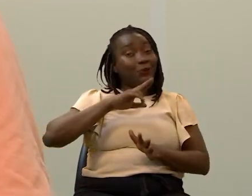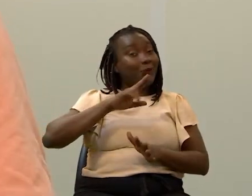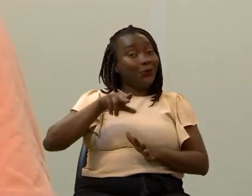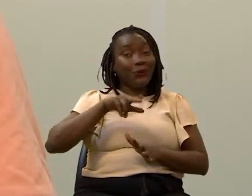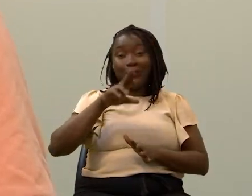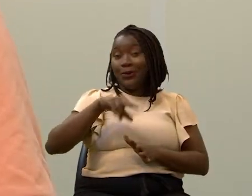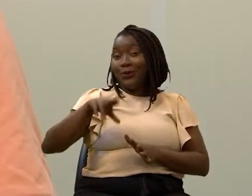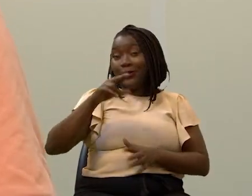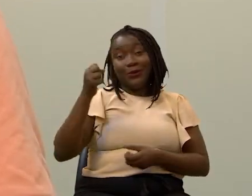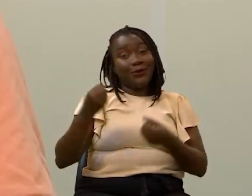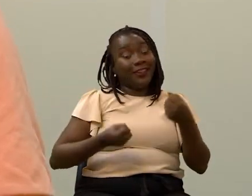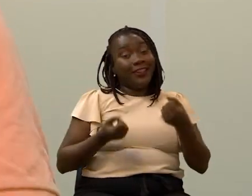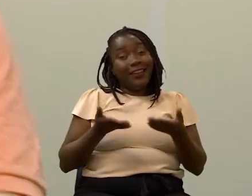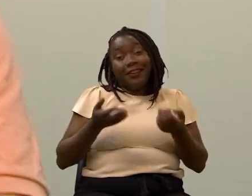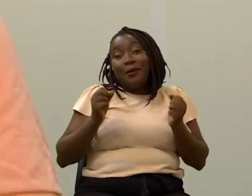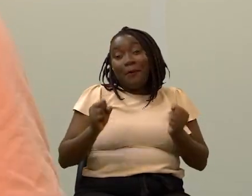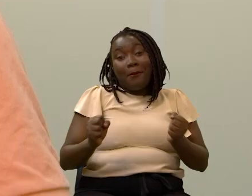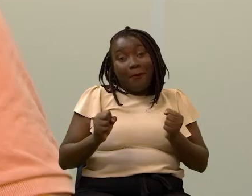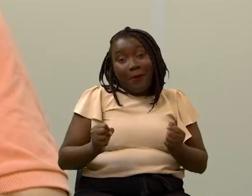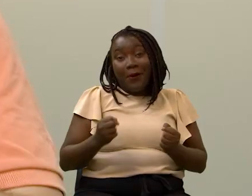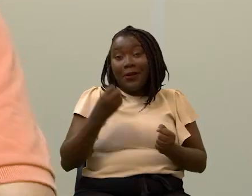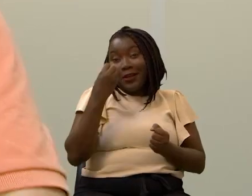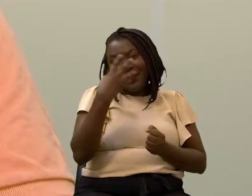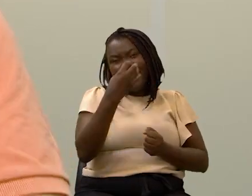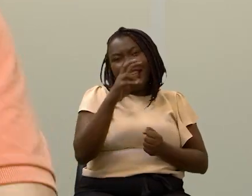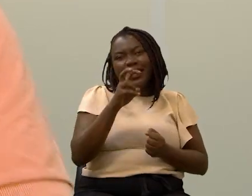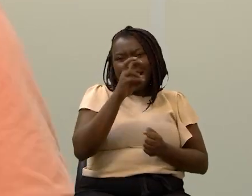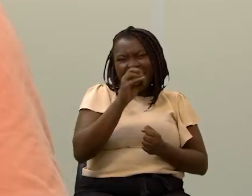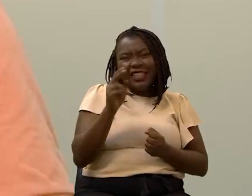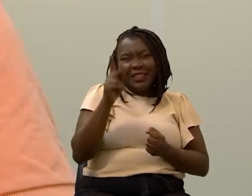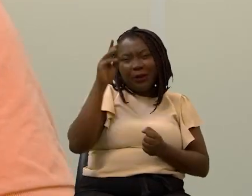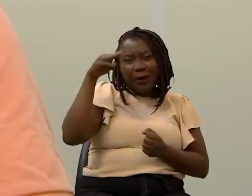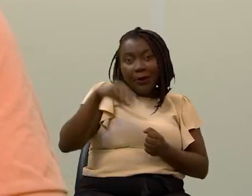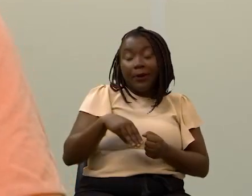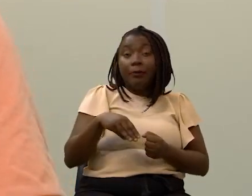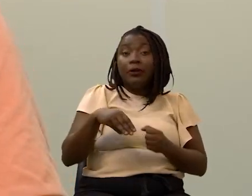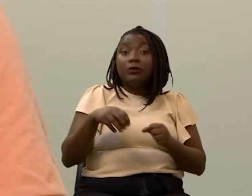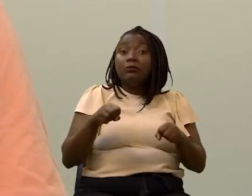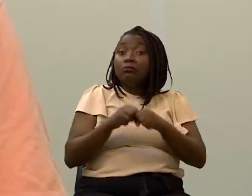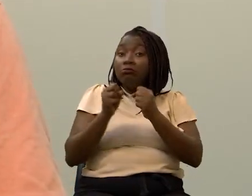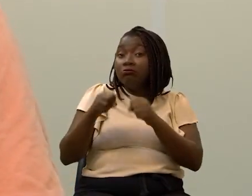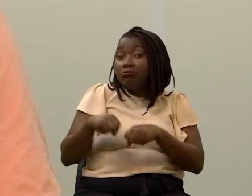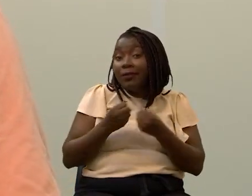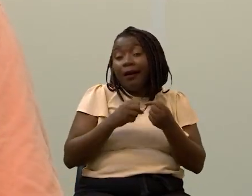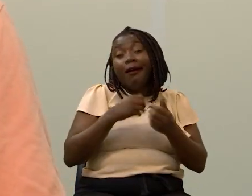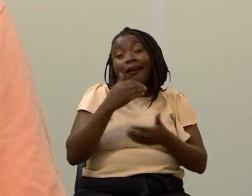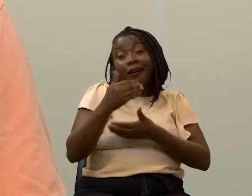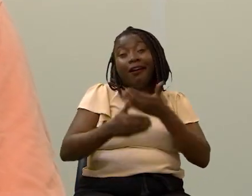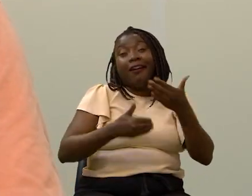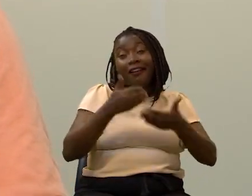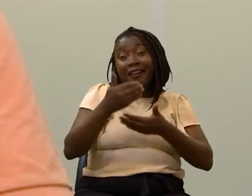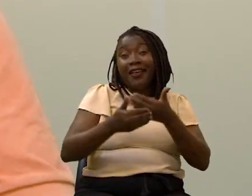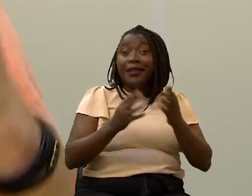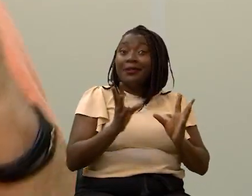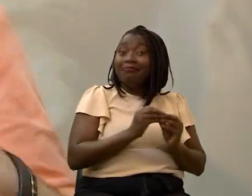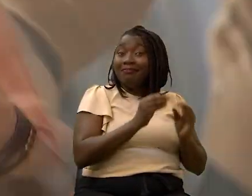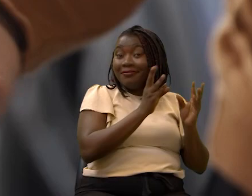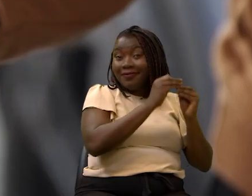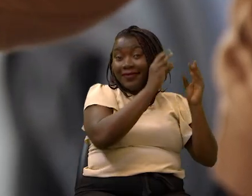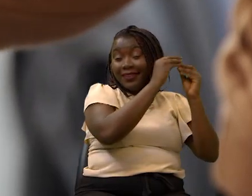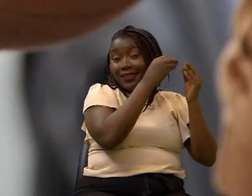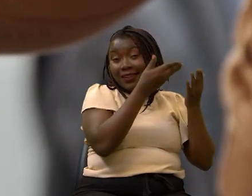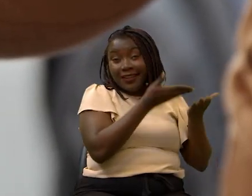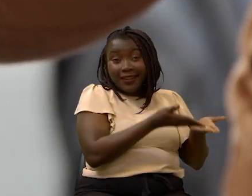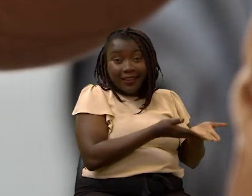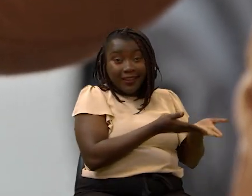utilizar esse veículo que pode, uma viagem de 500 km, desgaste. Então isso depois você vai